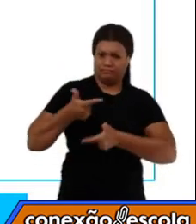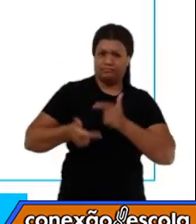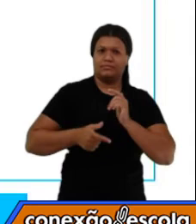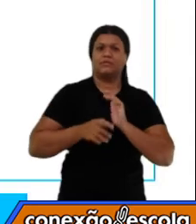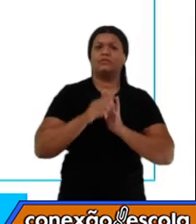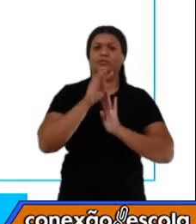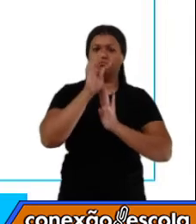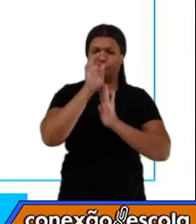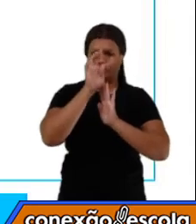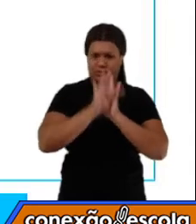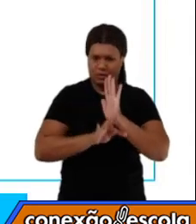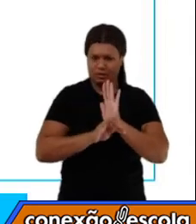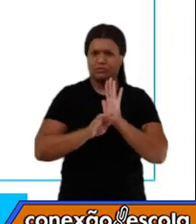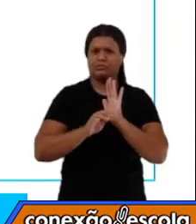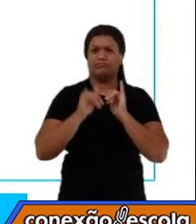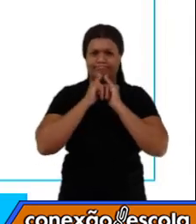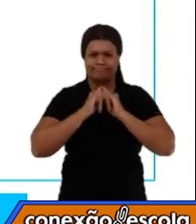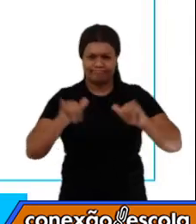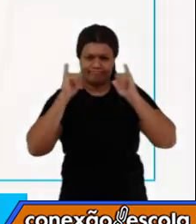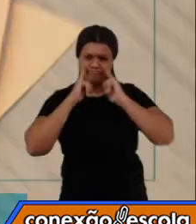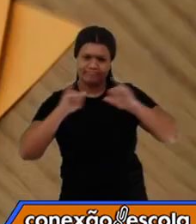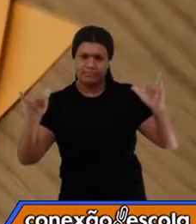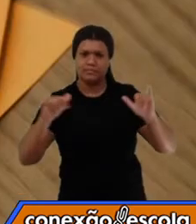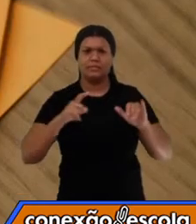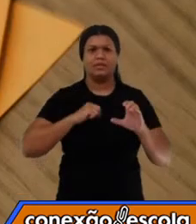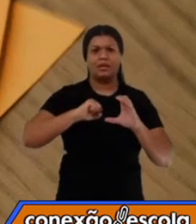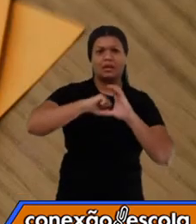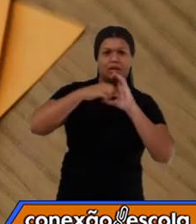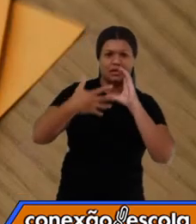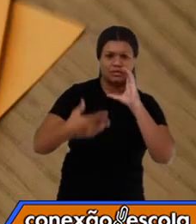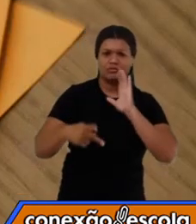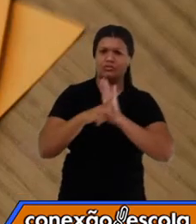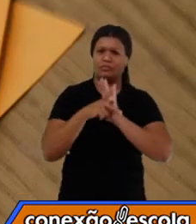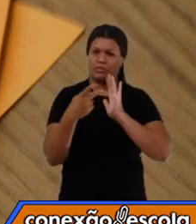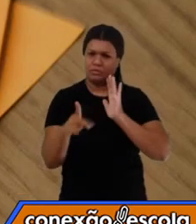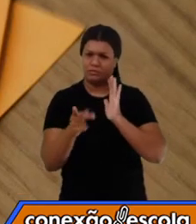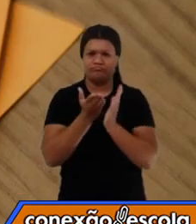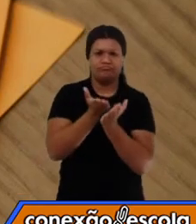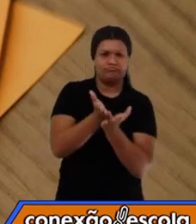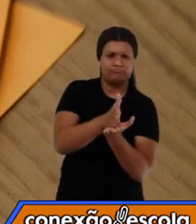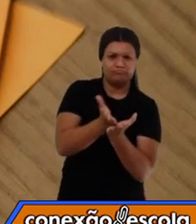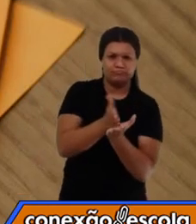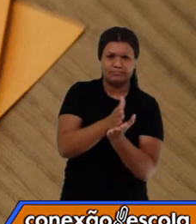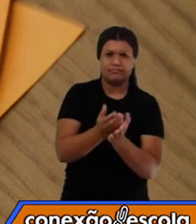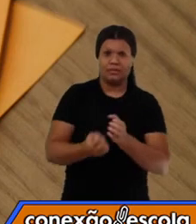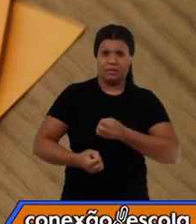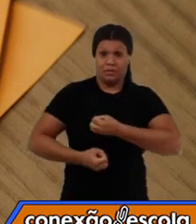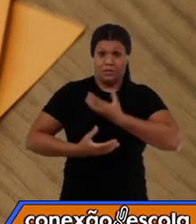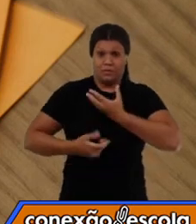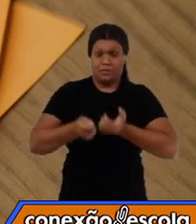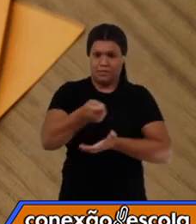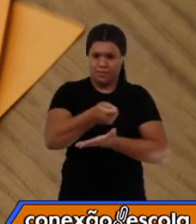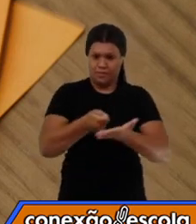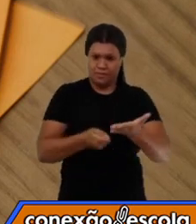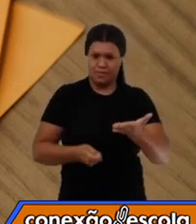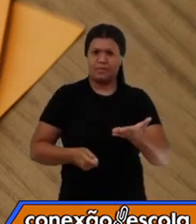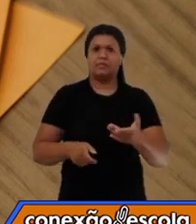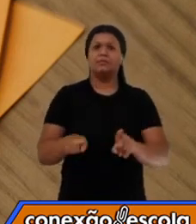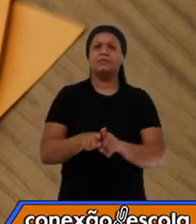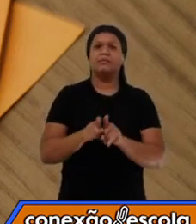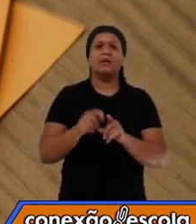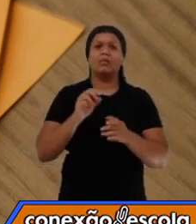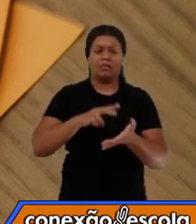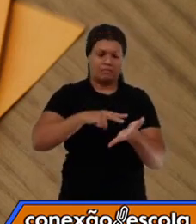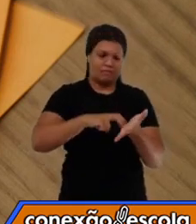textual informativo, nós vimos o conceito dele e o hibridismo, a produção e a recepção e o vocabulário